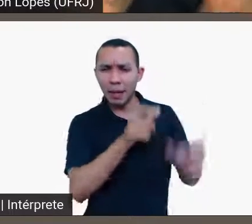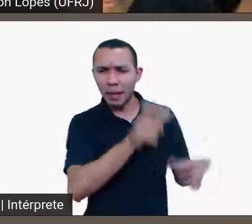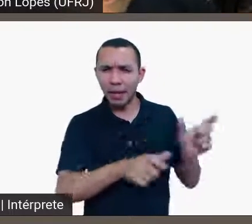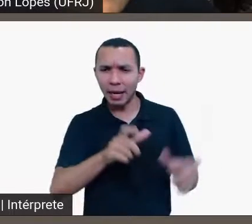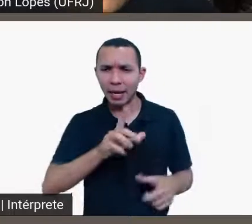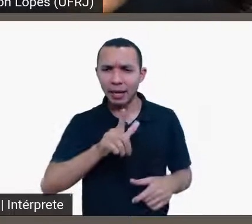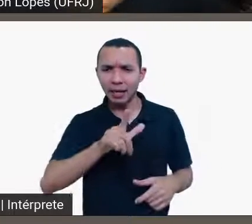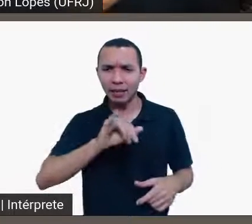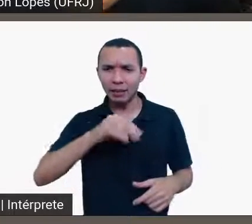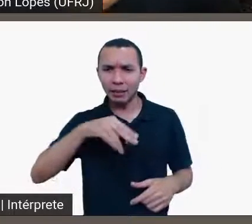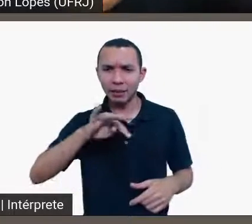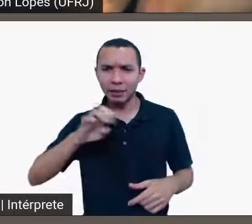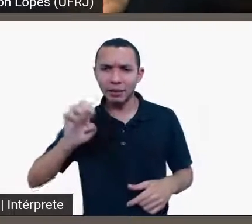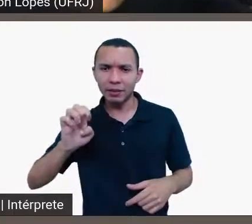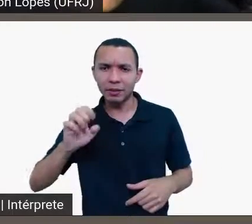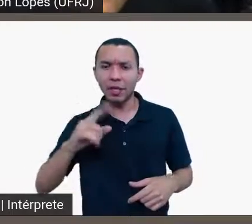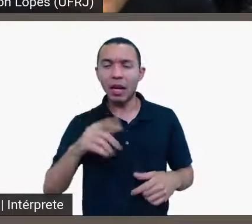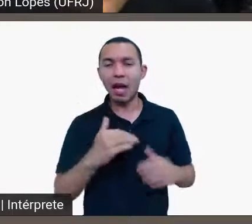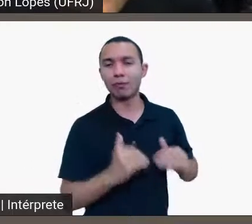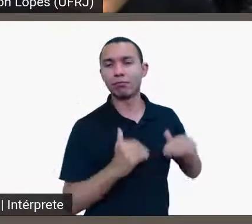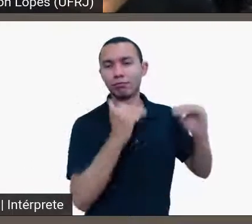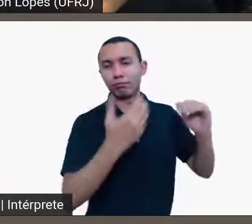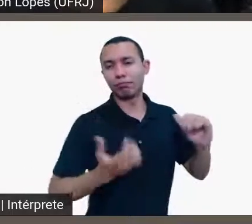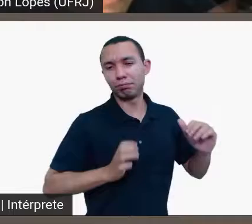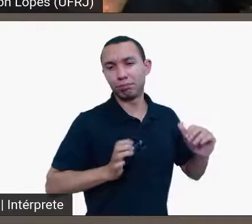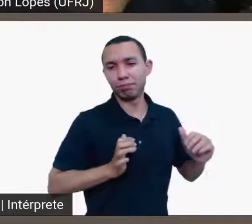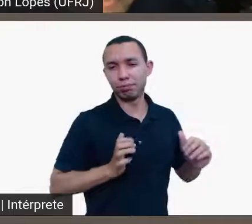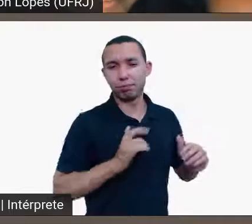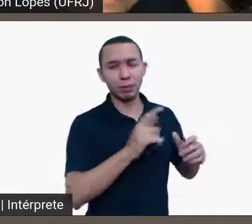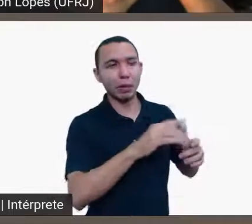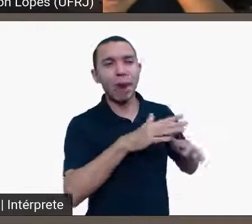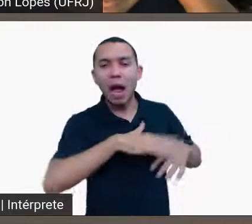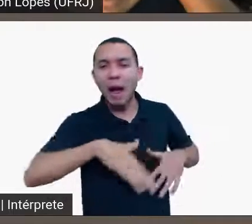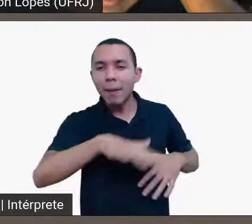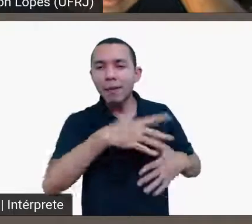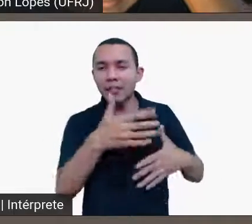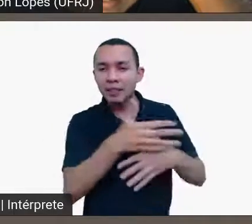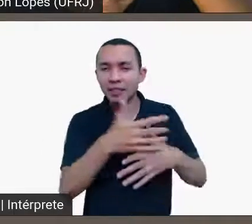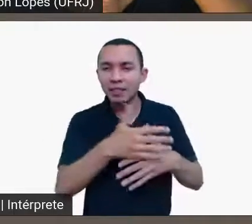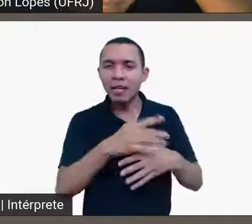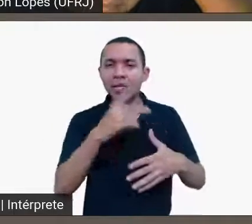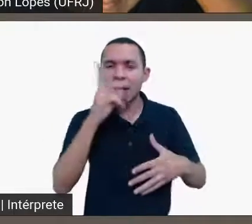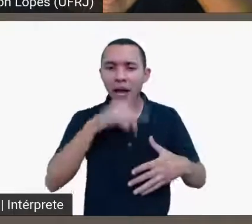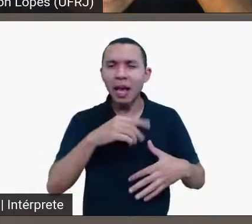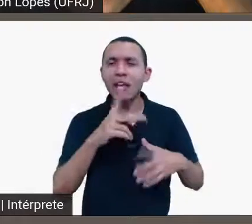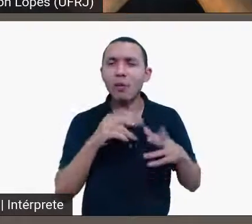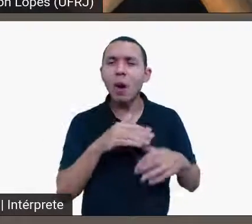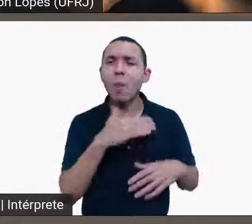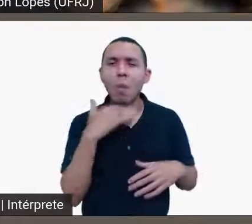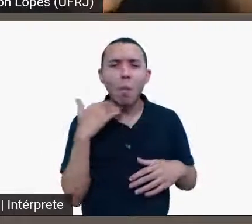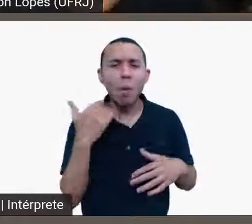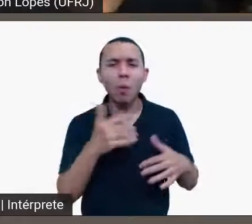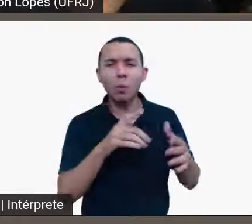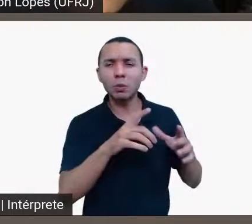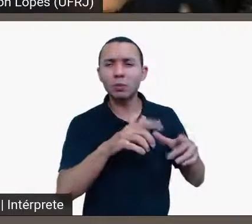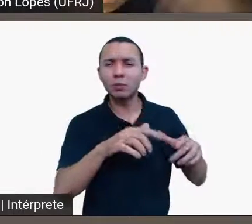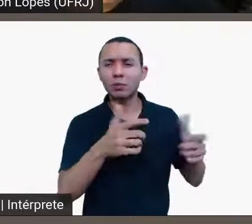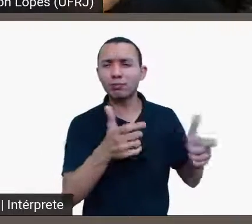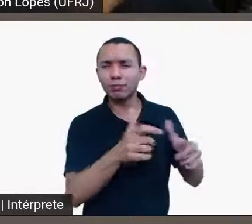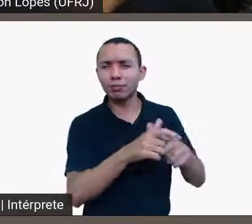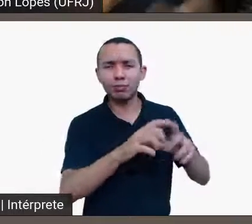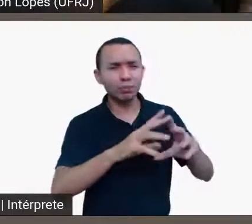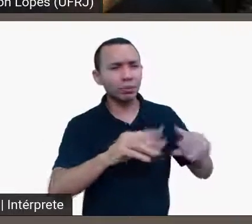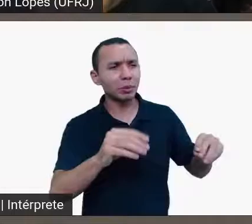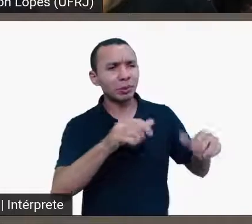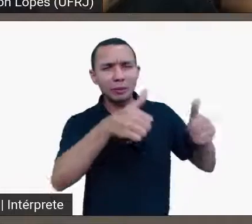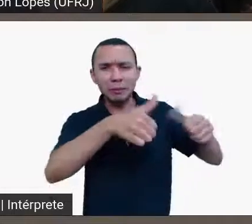são da elite, né? mas a ambiência da cidade é de uma cidade morta, né? O tom existencial.